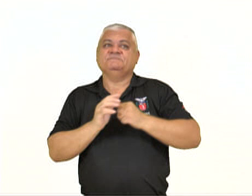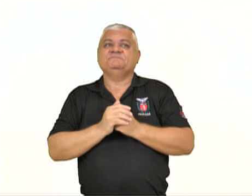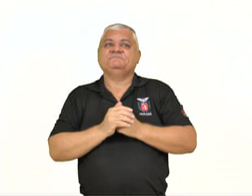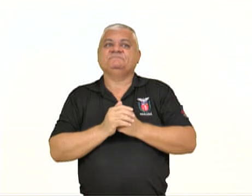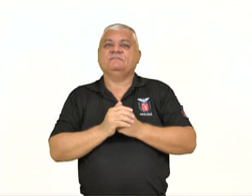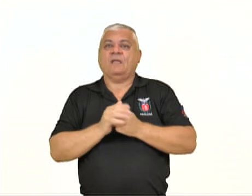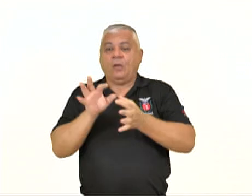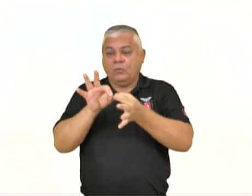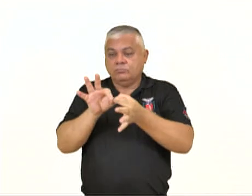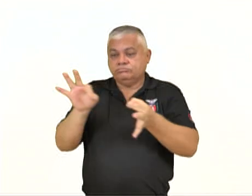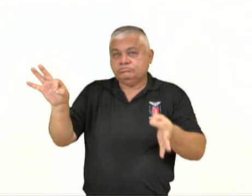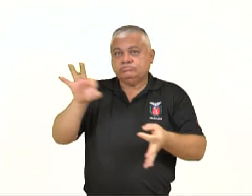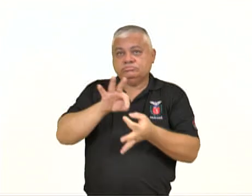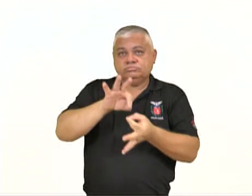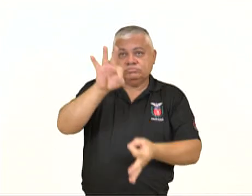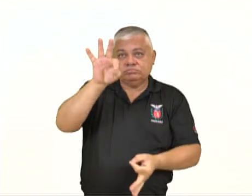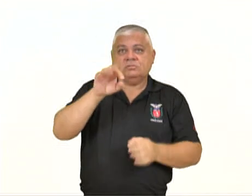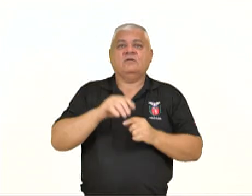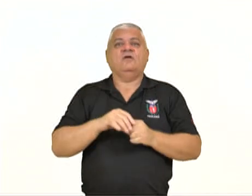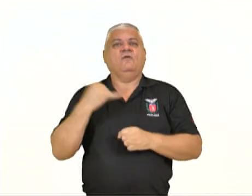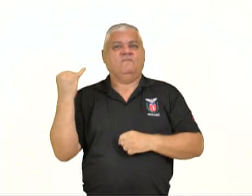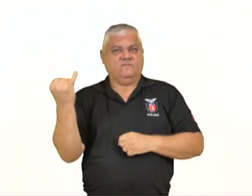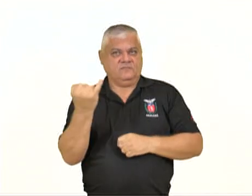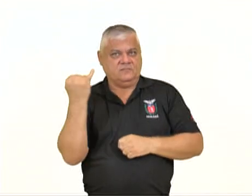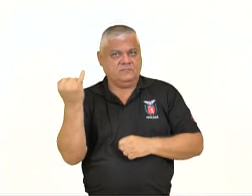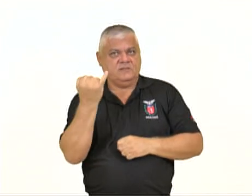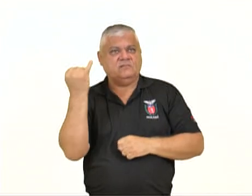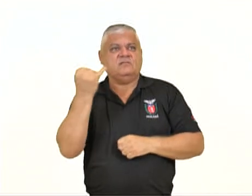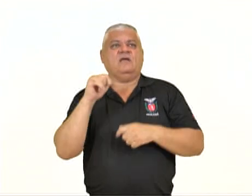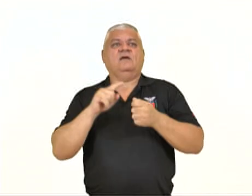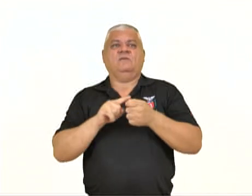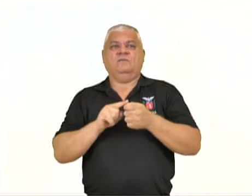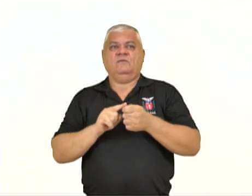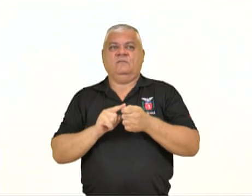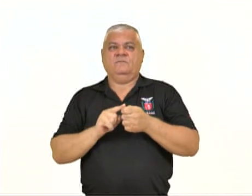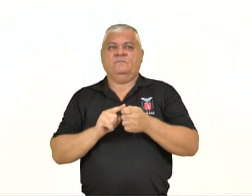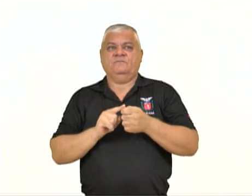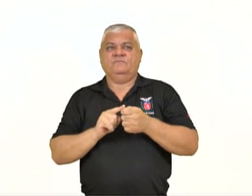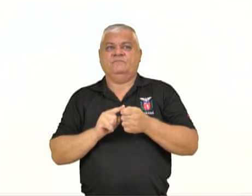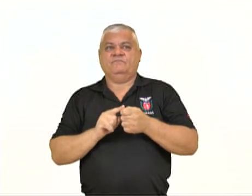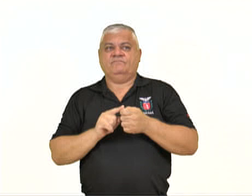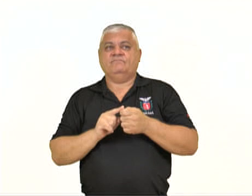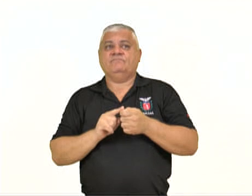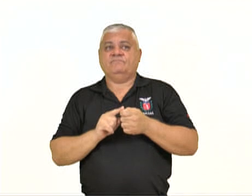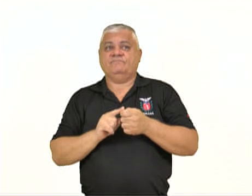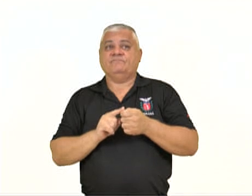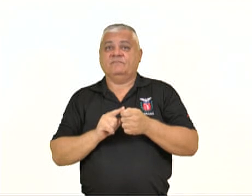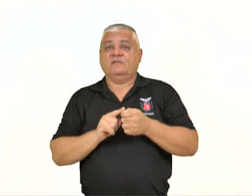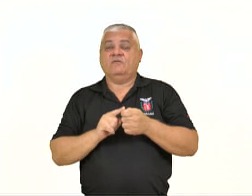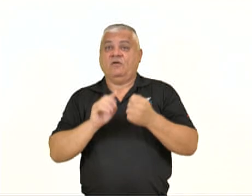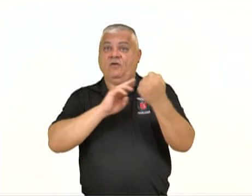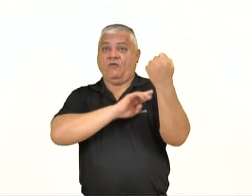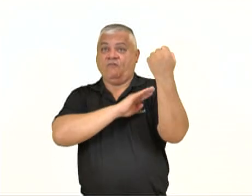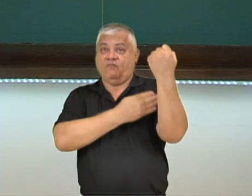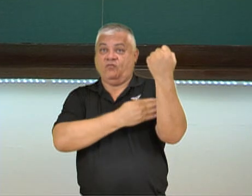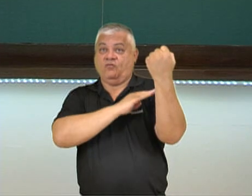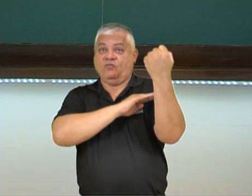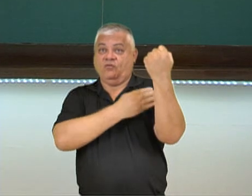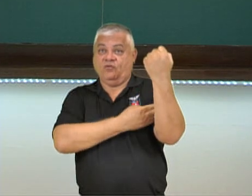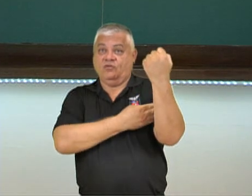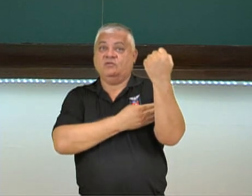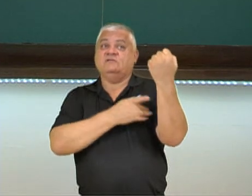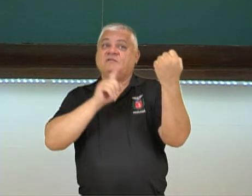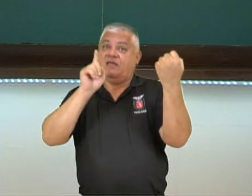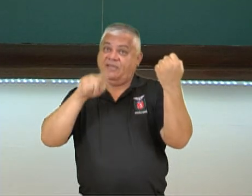O comprimento é classificado como fundamental. A 2 é classificado como força. No caso, a força é uma